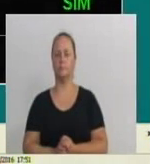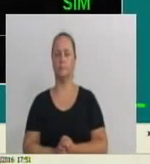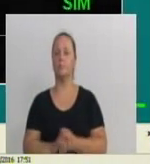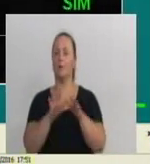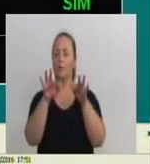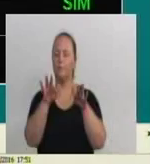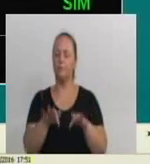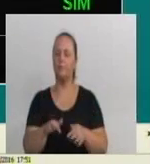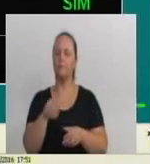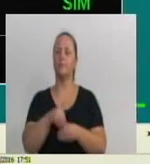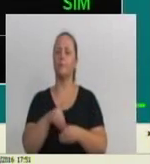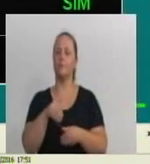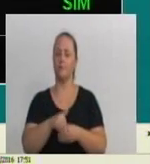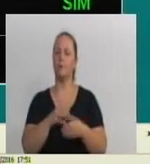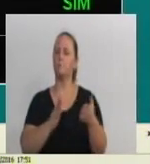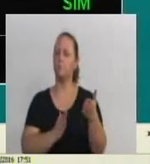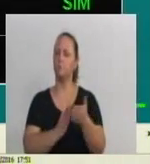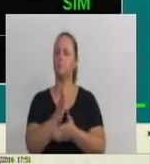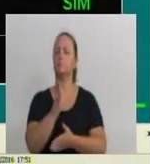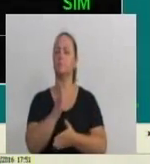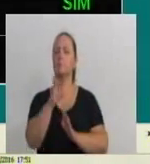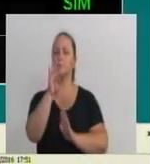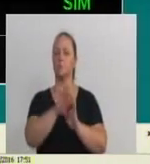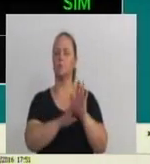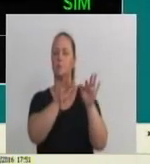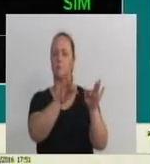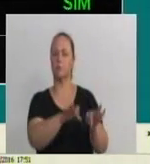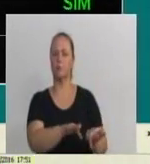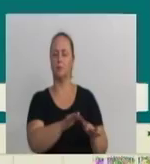Encerrada a votação, aprovada a redação final.